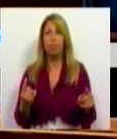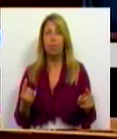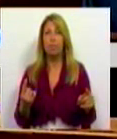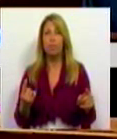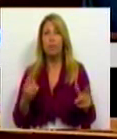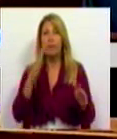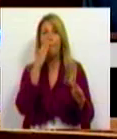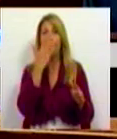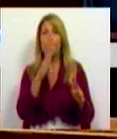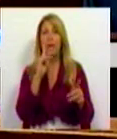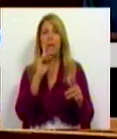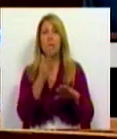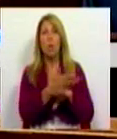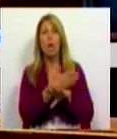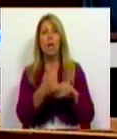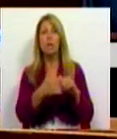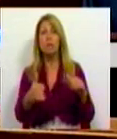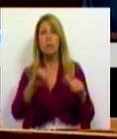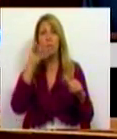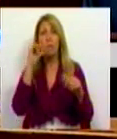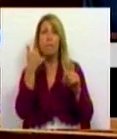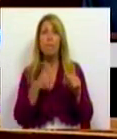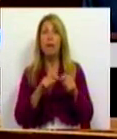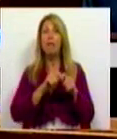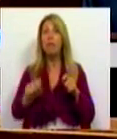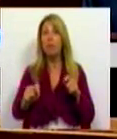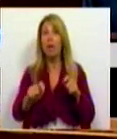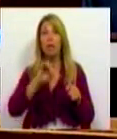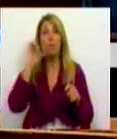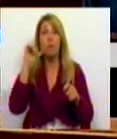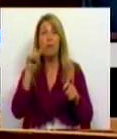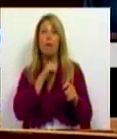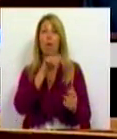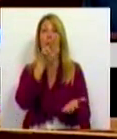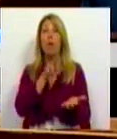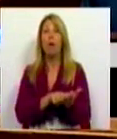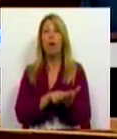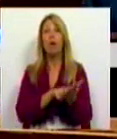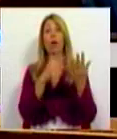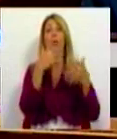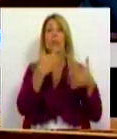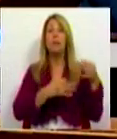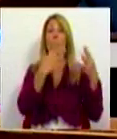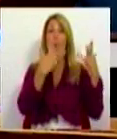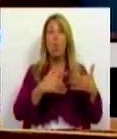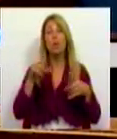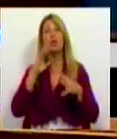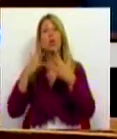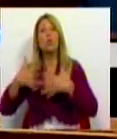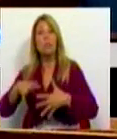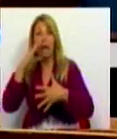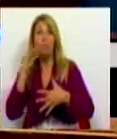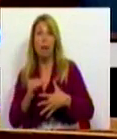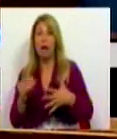bem definida, e por isso não temos os vistos do Tribunal de Contas, nem o do Sindicato Bancário. Mas é uma questão